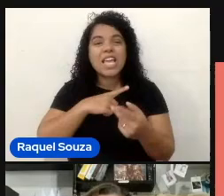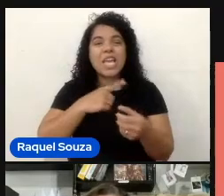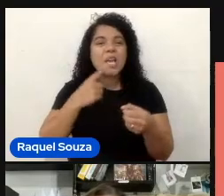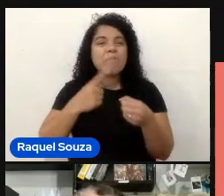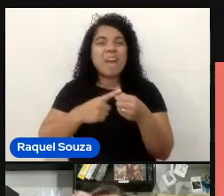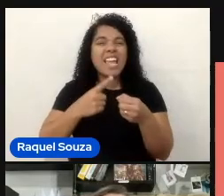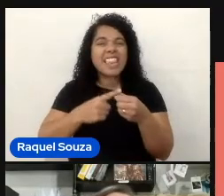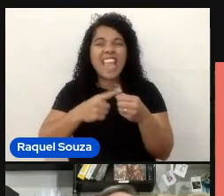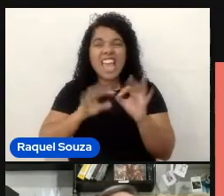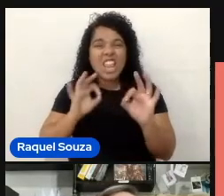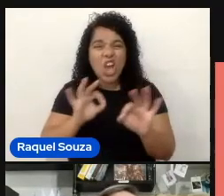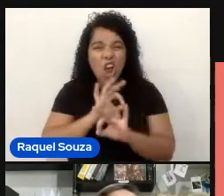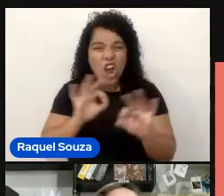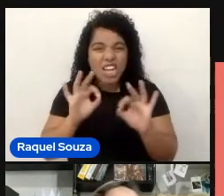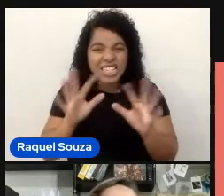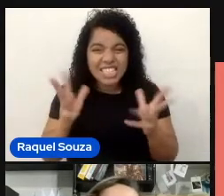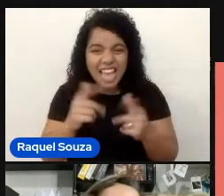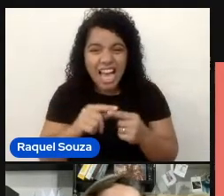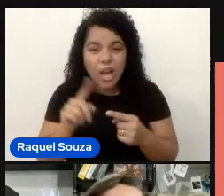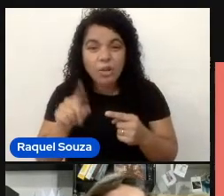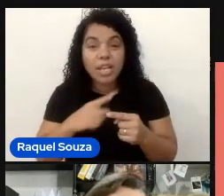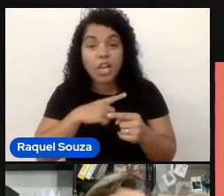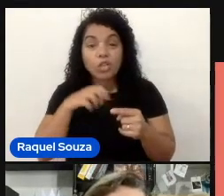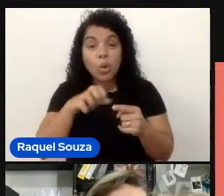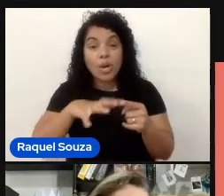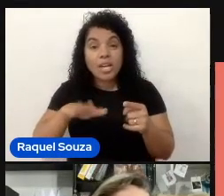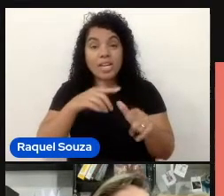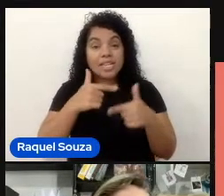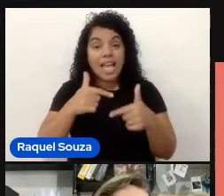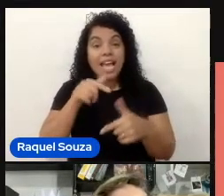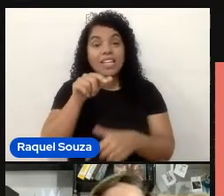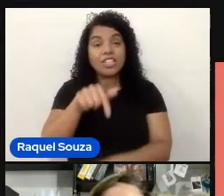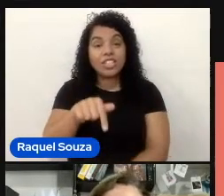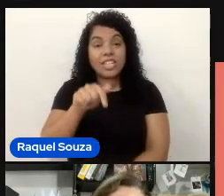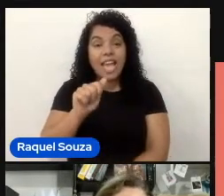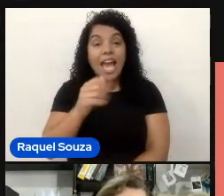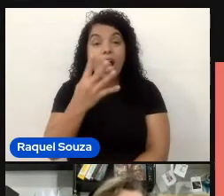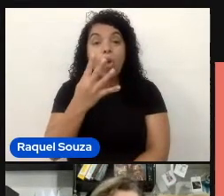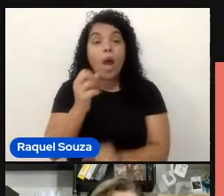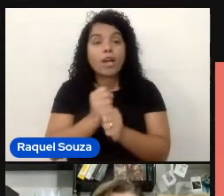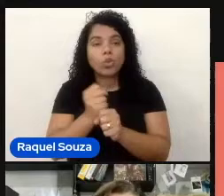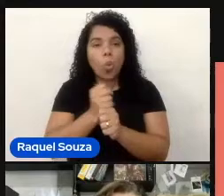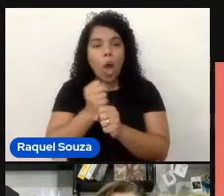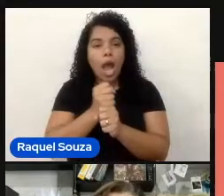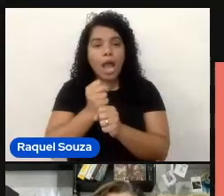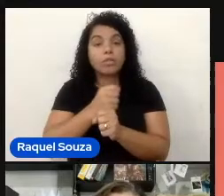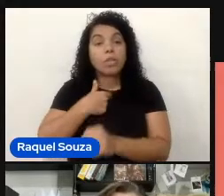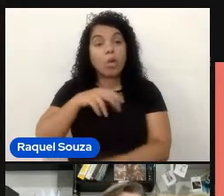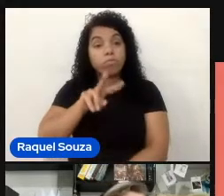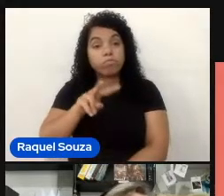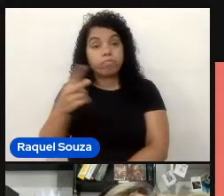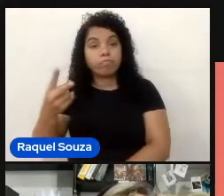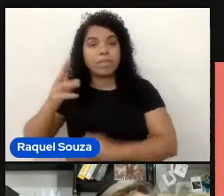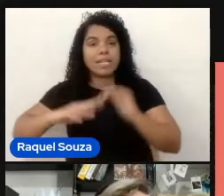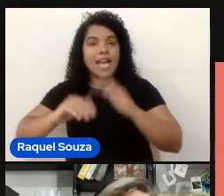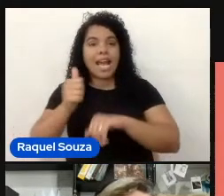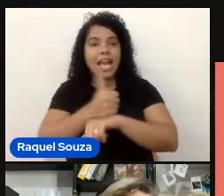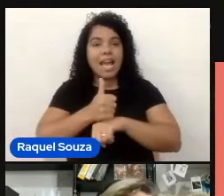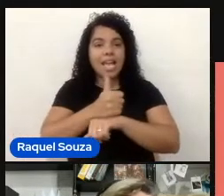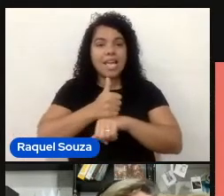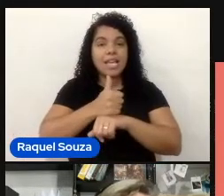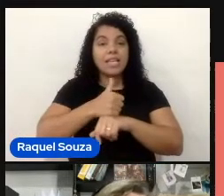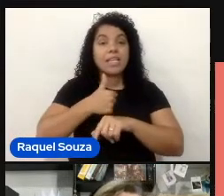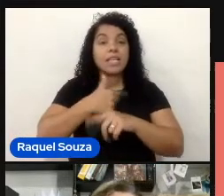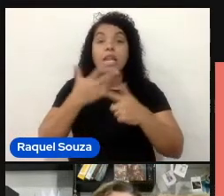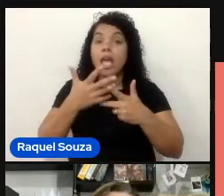aqui. Estou na área de QA há 4 anos. Eu vim de transição de carreira, eu sou uma pessoa que levanto muito a bandeira de transição